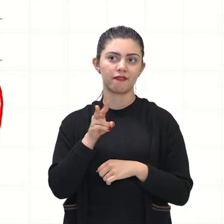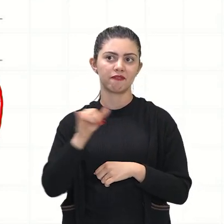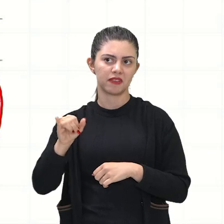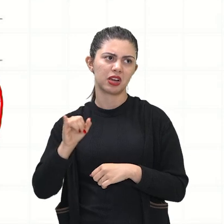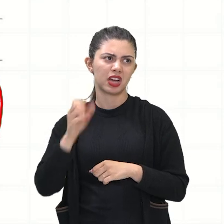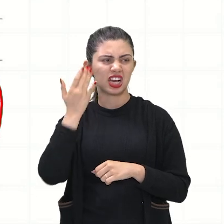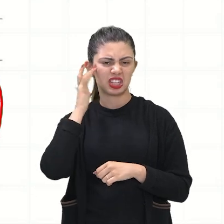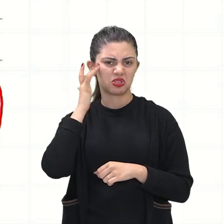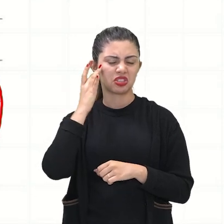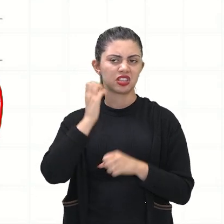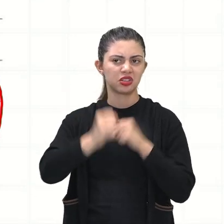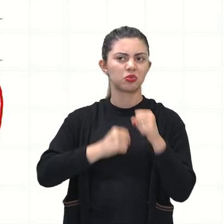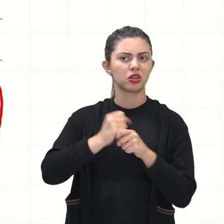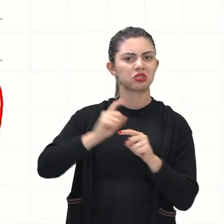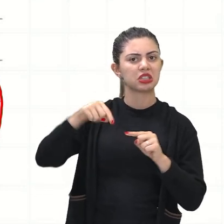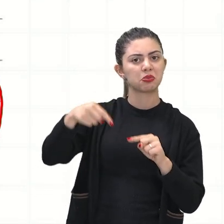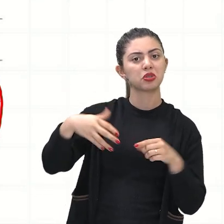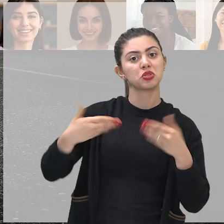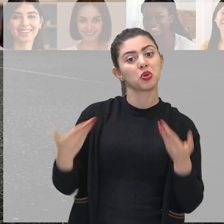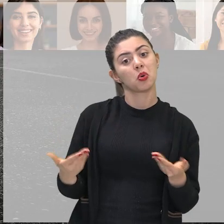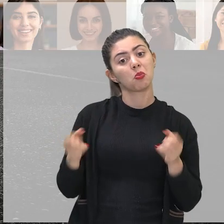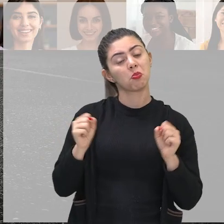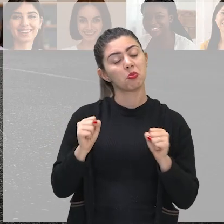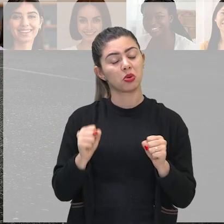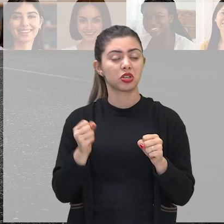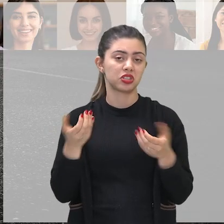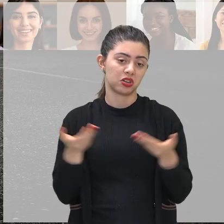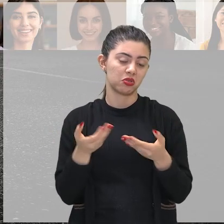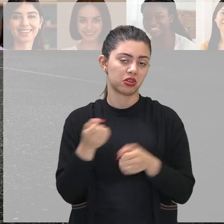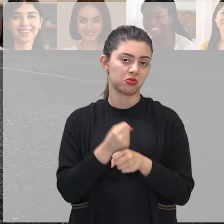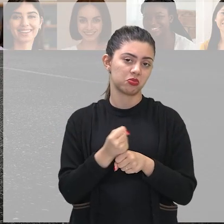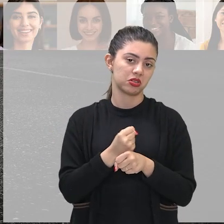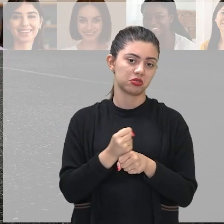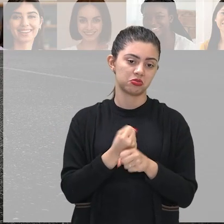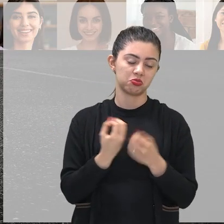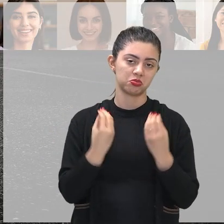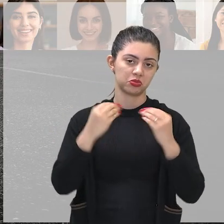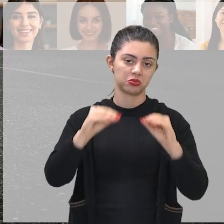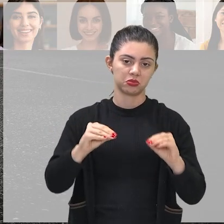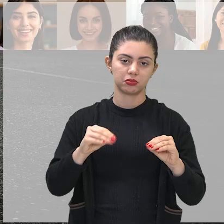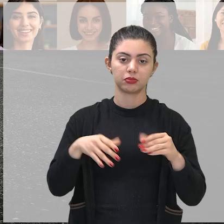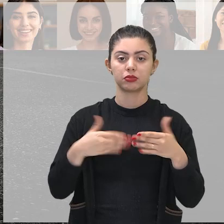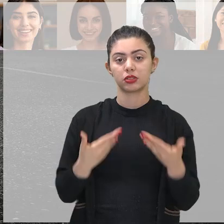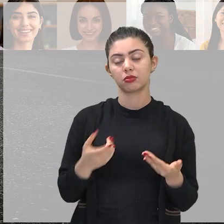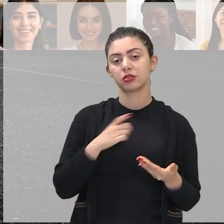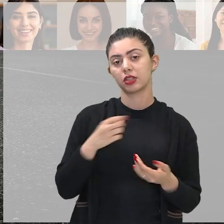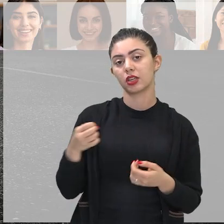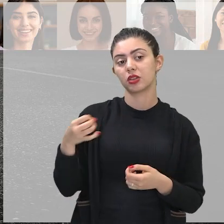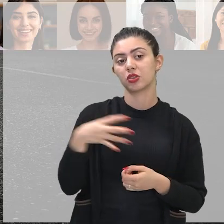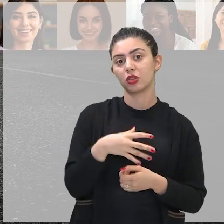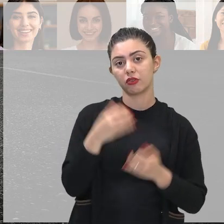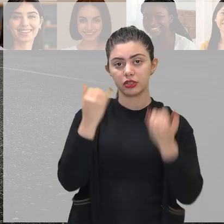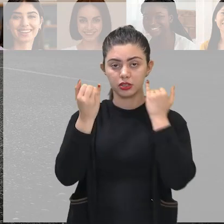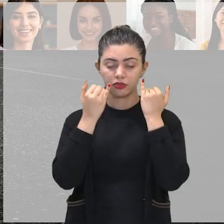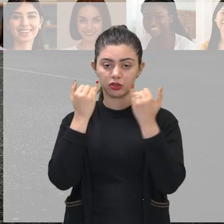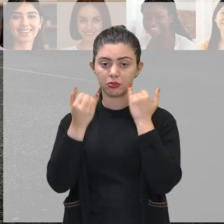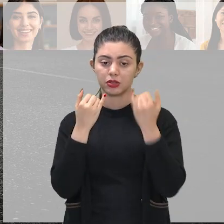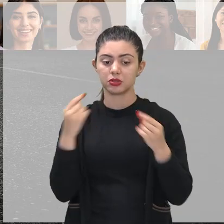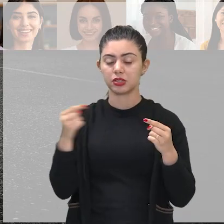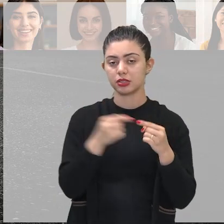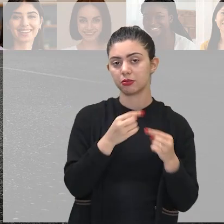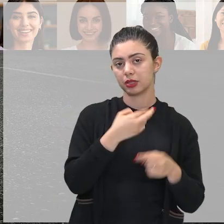o ano que vem, ou agora em 2024 ou 2025, vai sair um novo dado de releitura em relação à questão